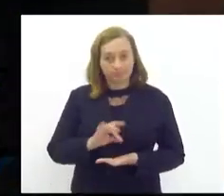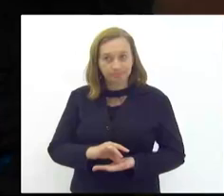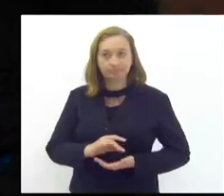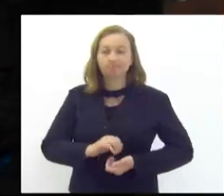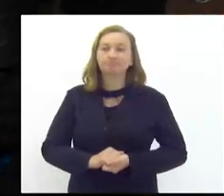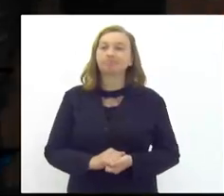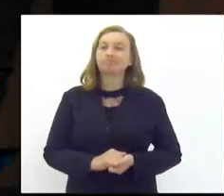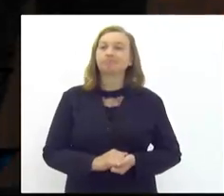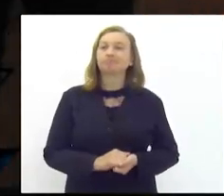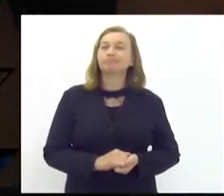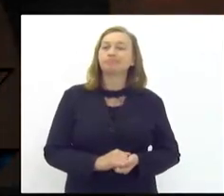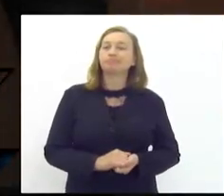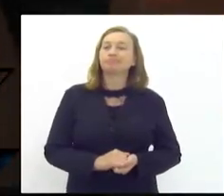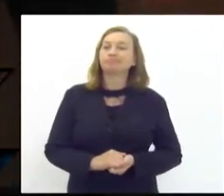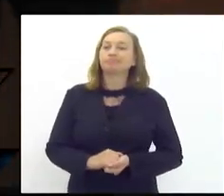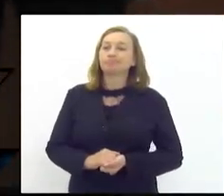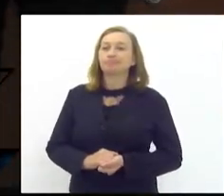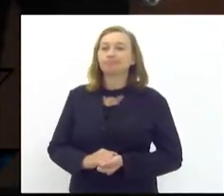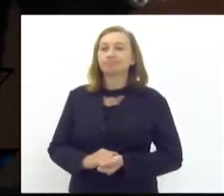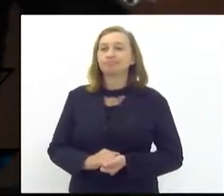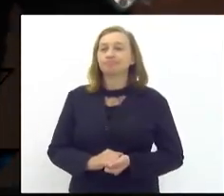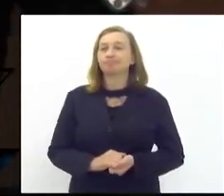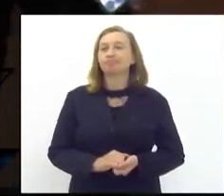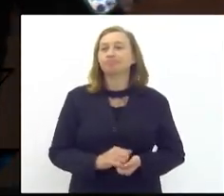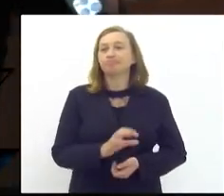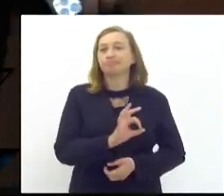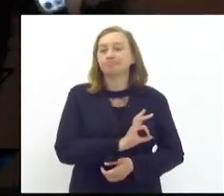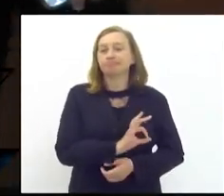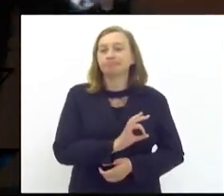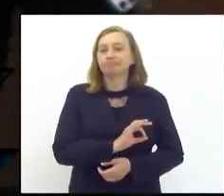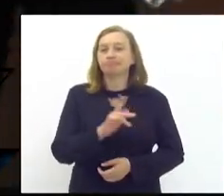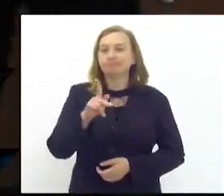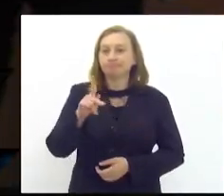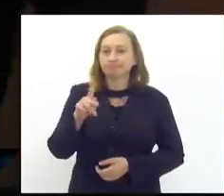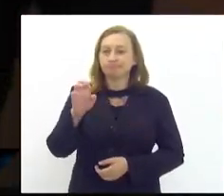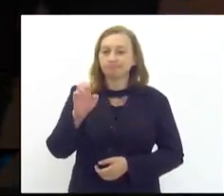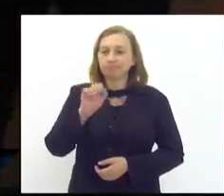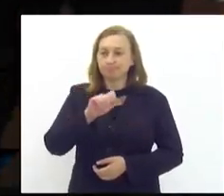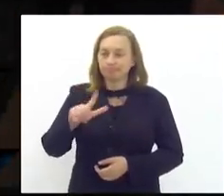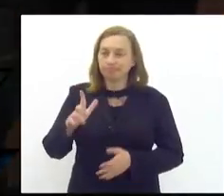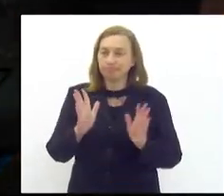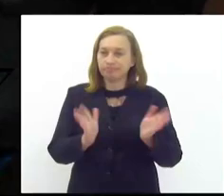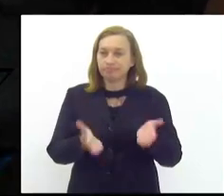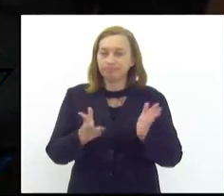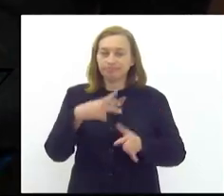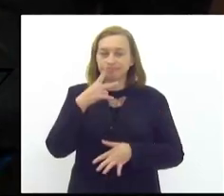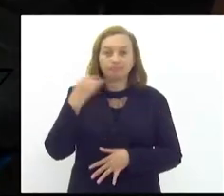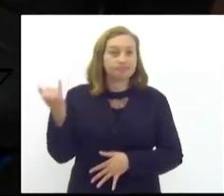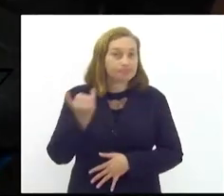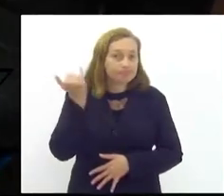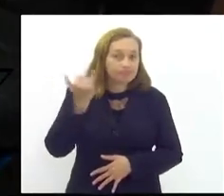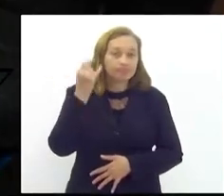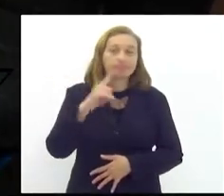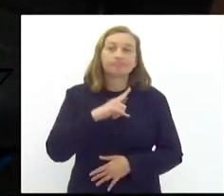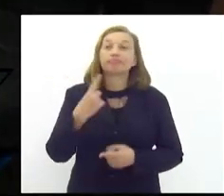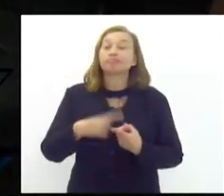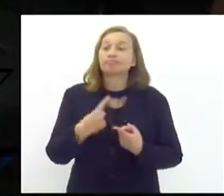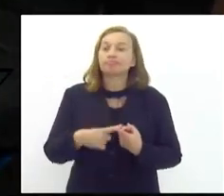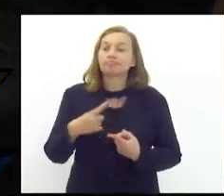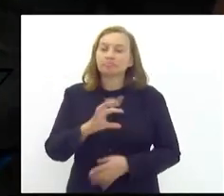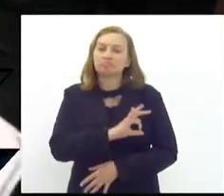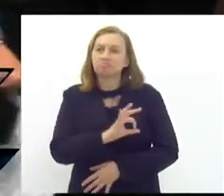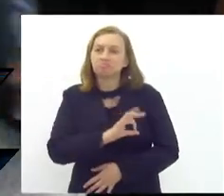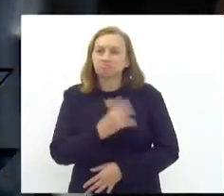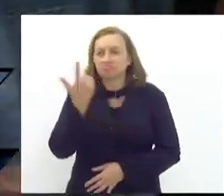pública e os policiais penais hoje falo da importância de ter isso porque o policial